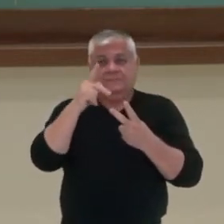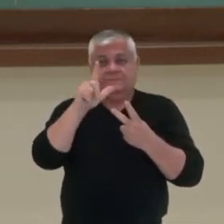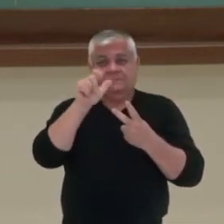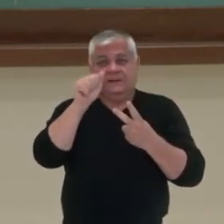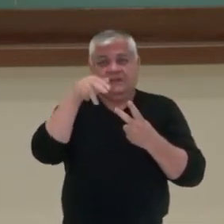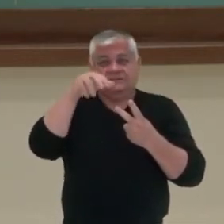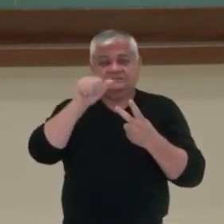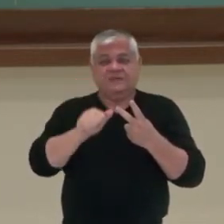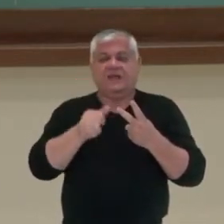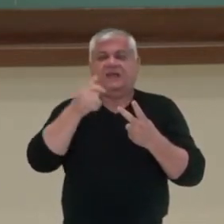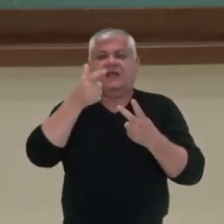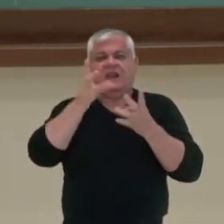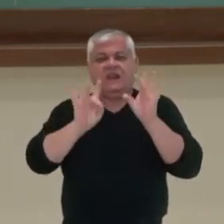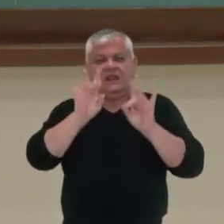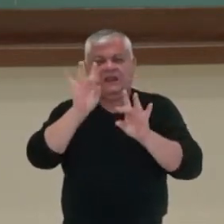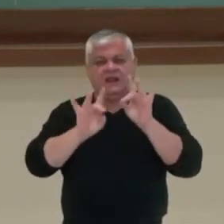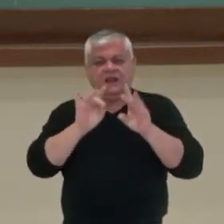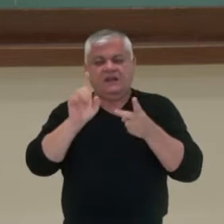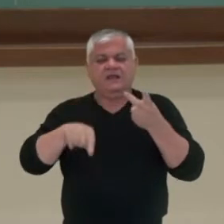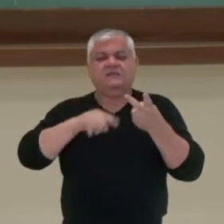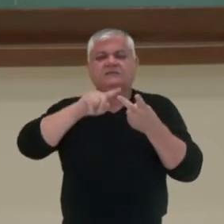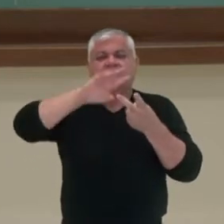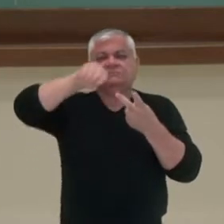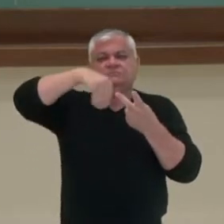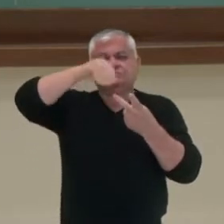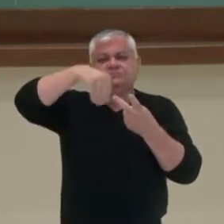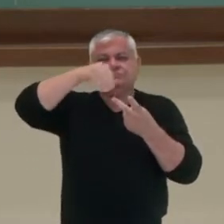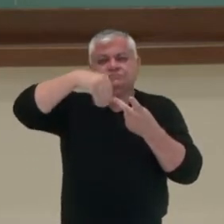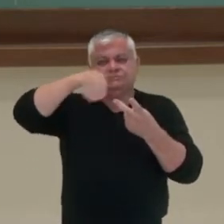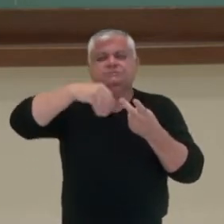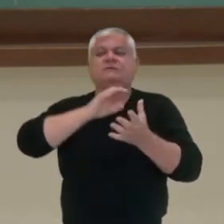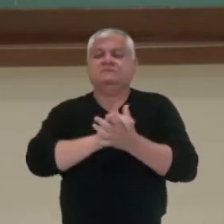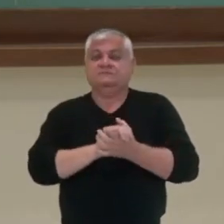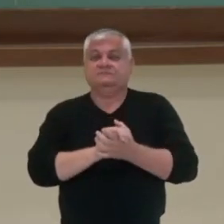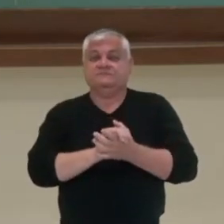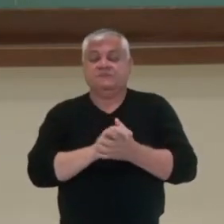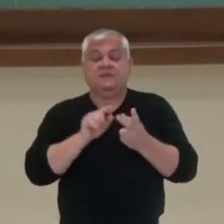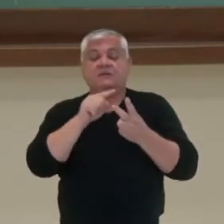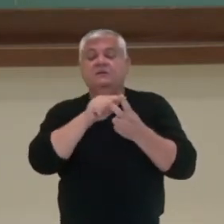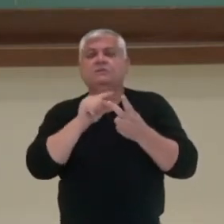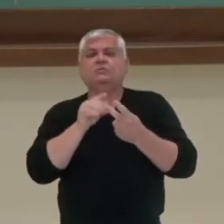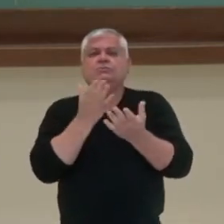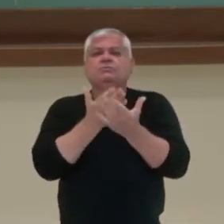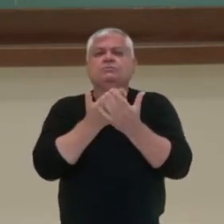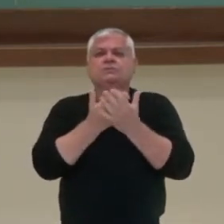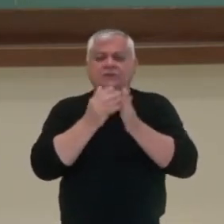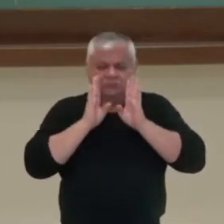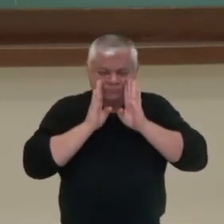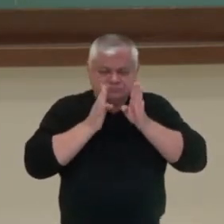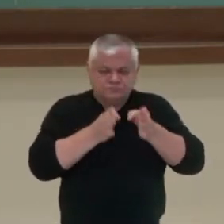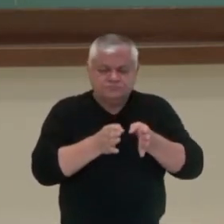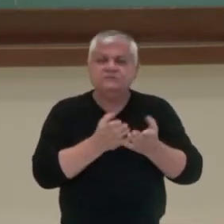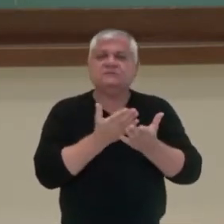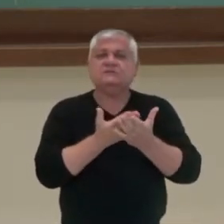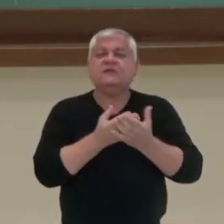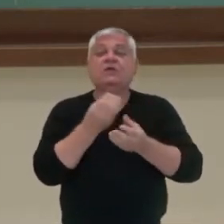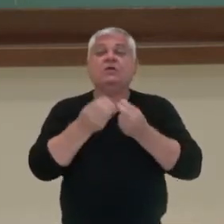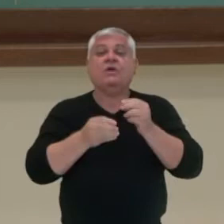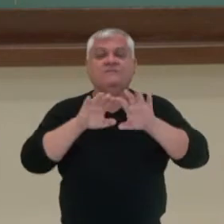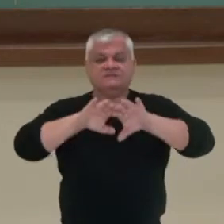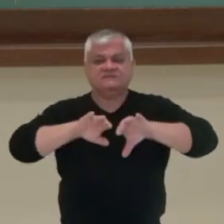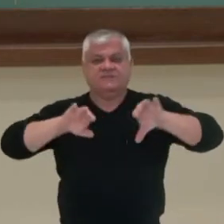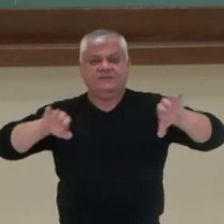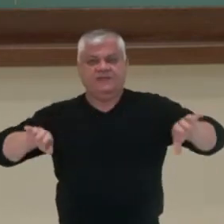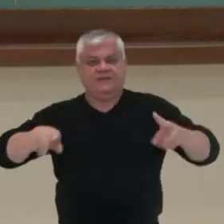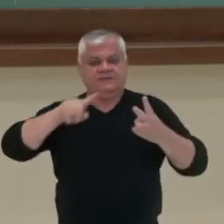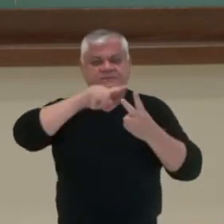parte líquida, e os elementos figurados, que é a parte sólida. Quando a gente quer estudar o sangue, nós fazemos essa separação.